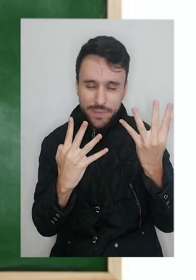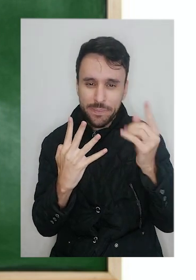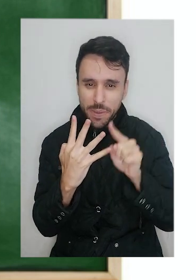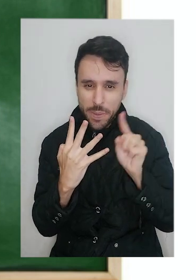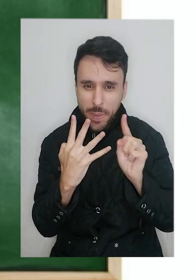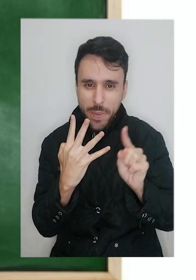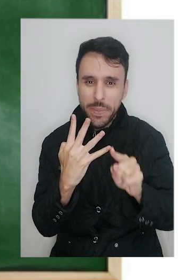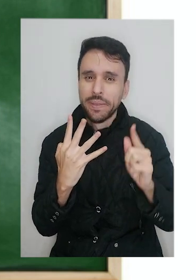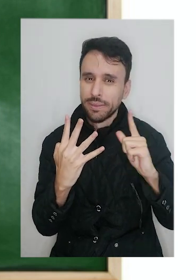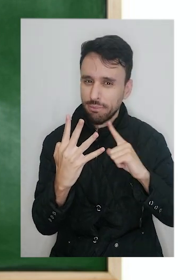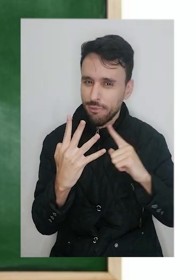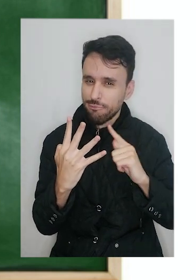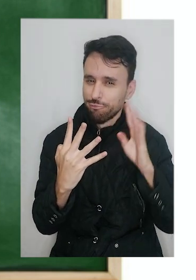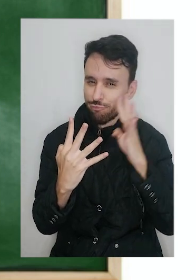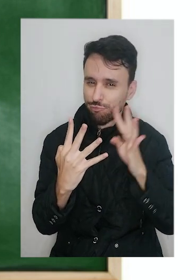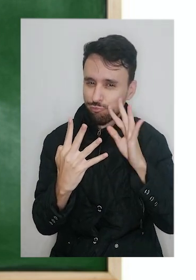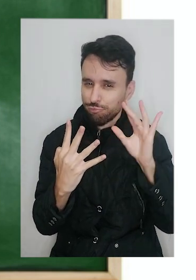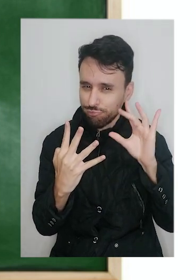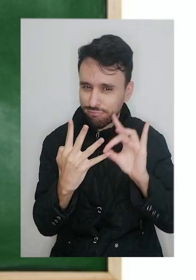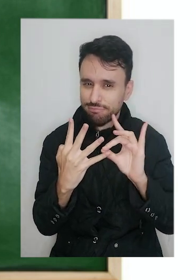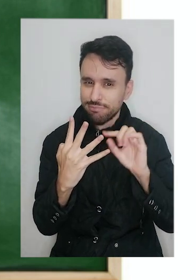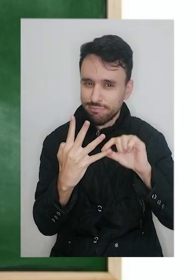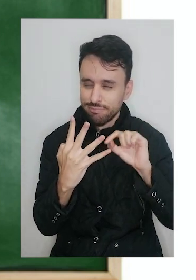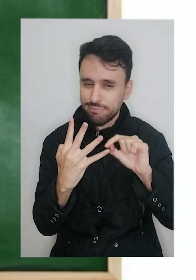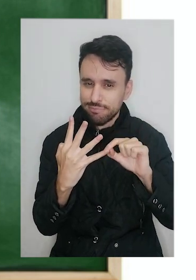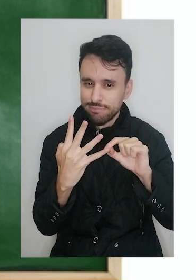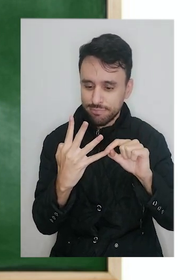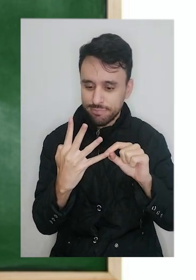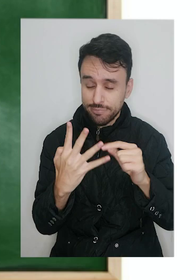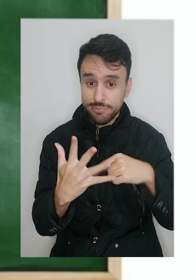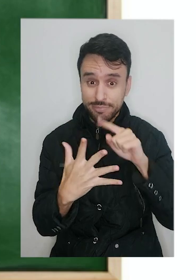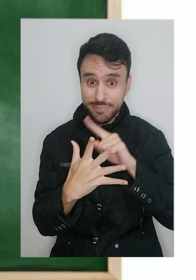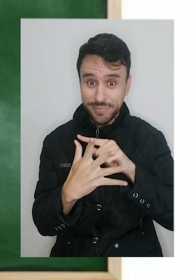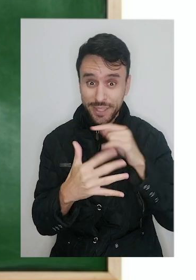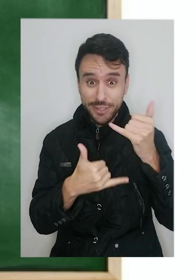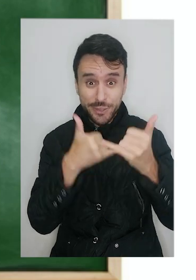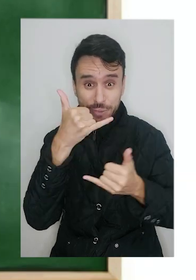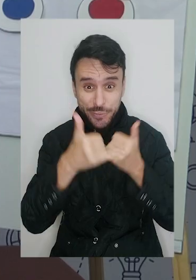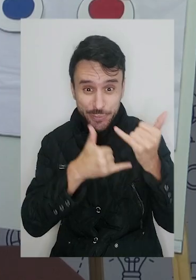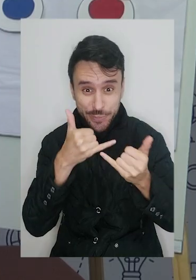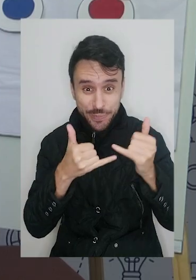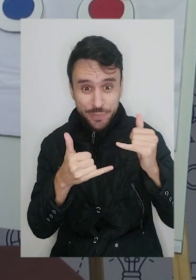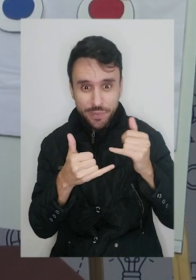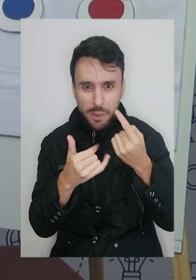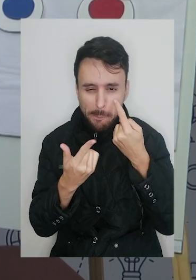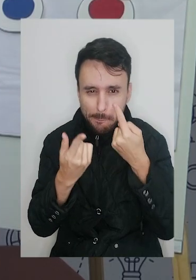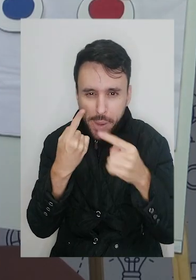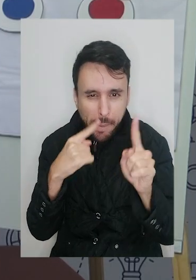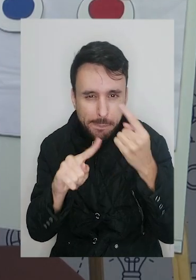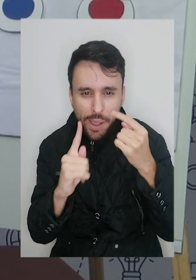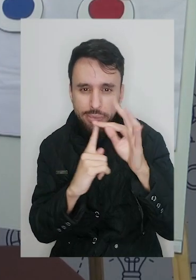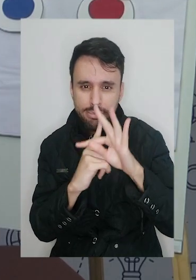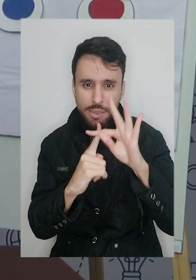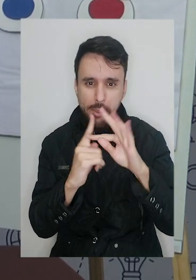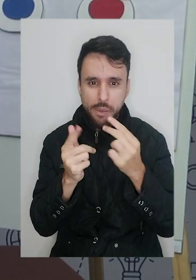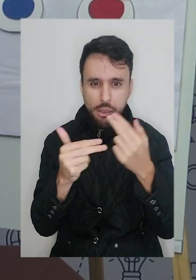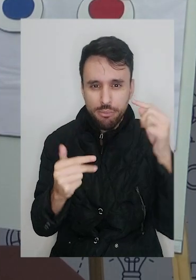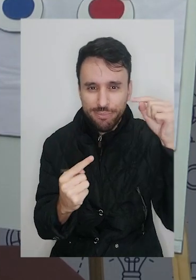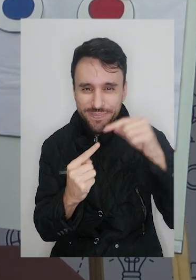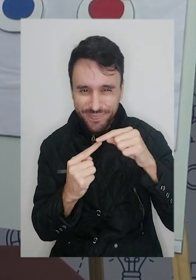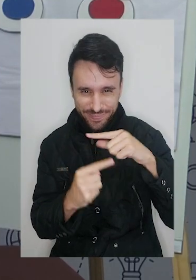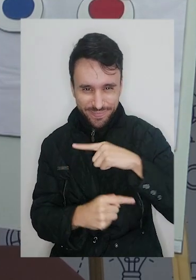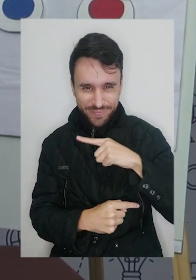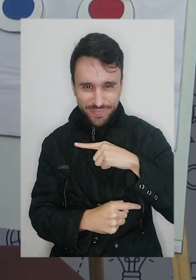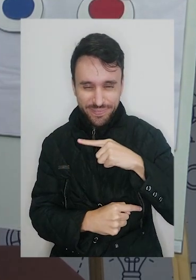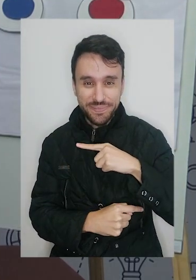várias perguntas, né? Foi bem bacana. E tivemos também o nosso jogo. O jogo Descubra os Termômetros.